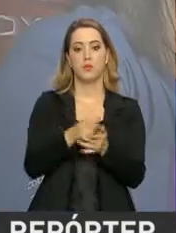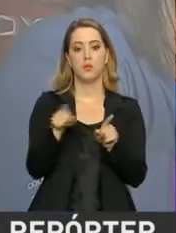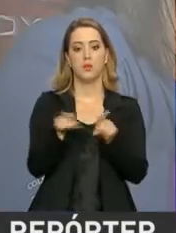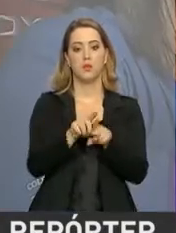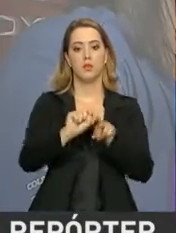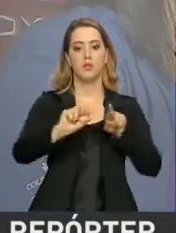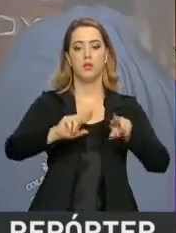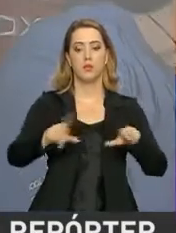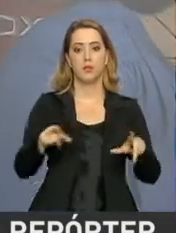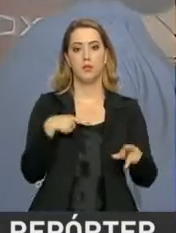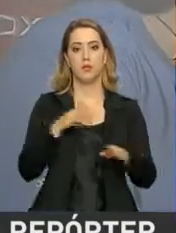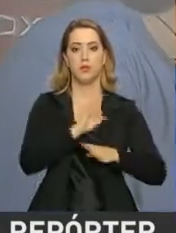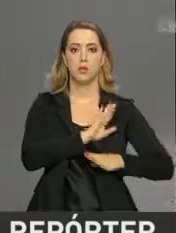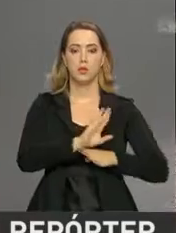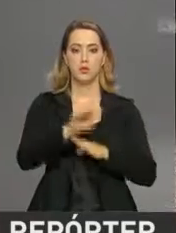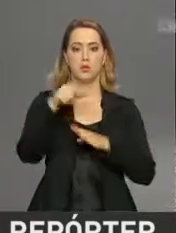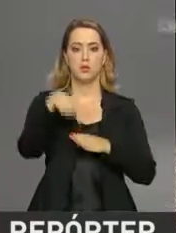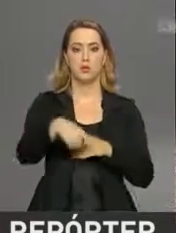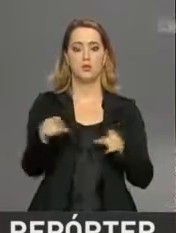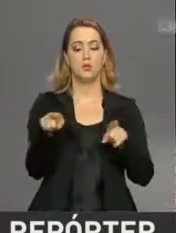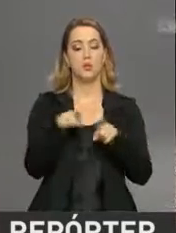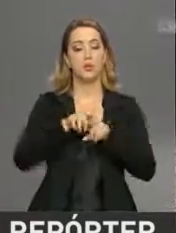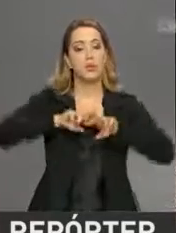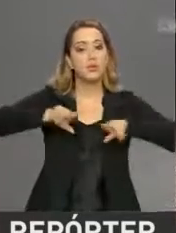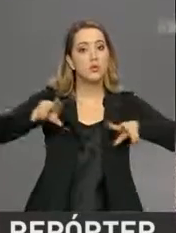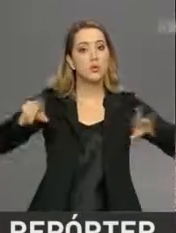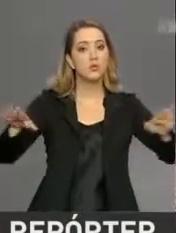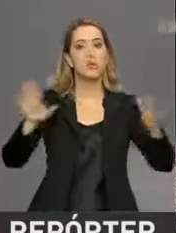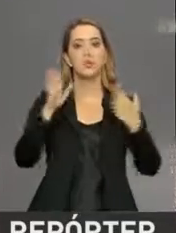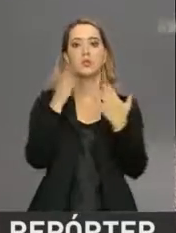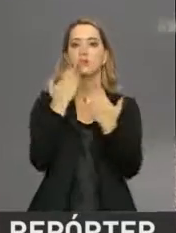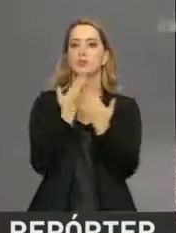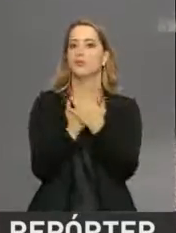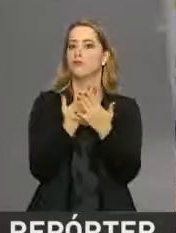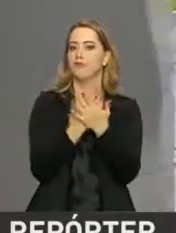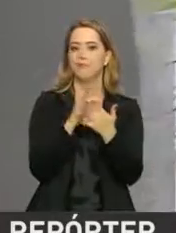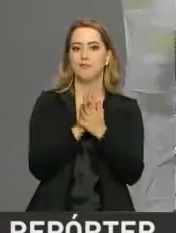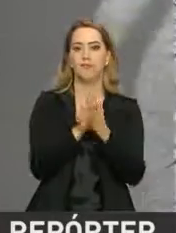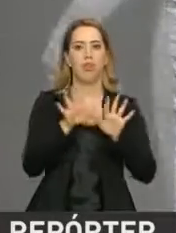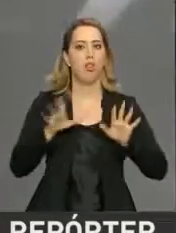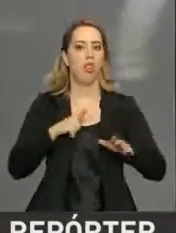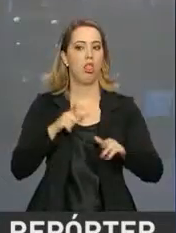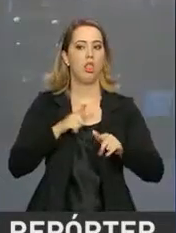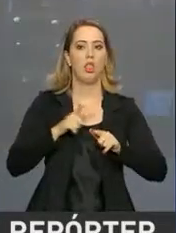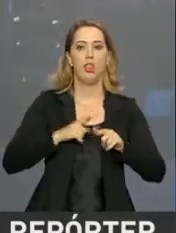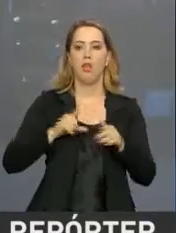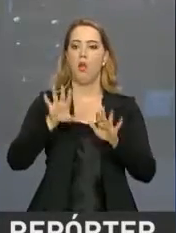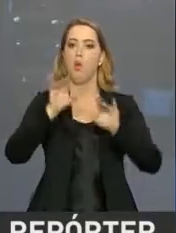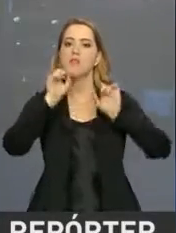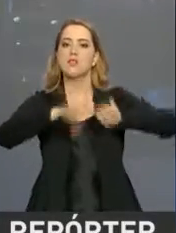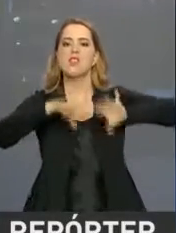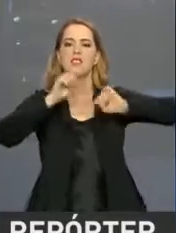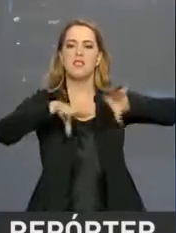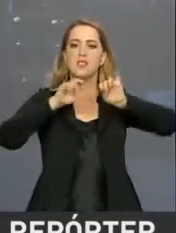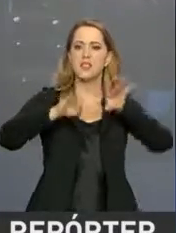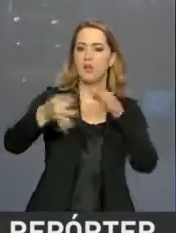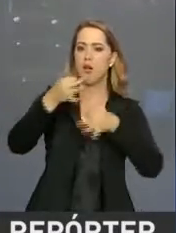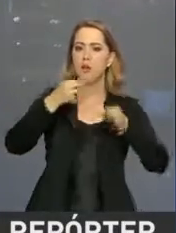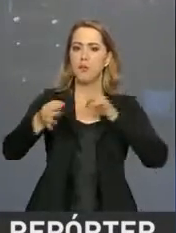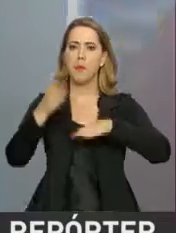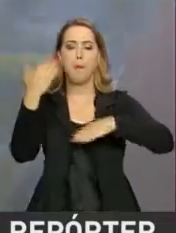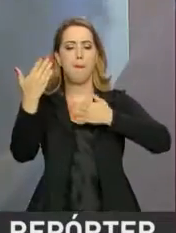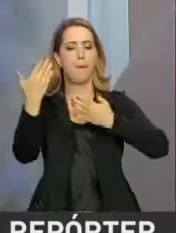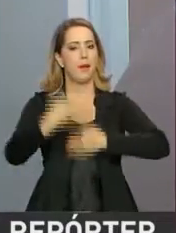últimos dias de preparação para o exame, muitas escolas investem em aulões de dicas, revisões e